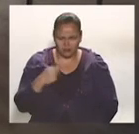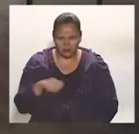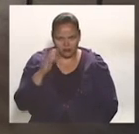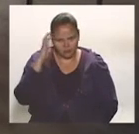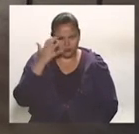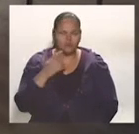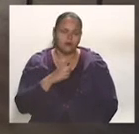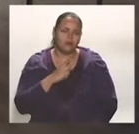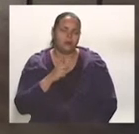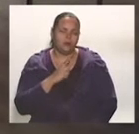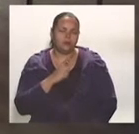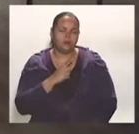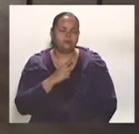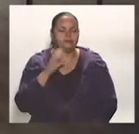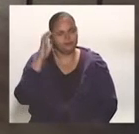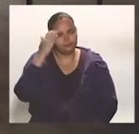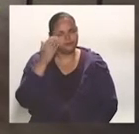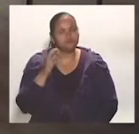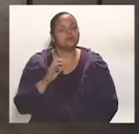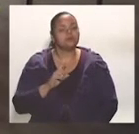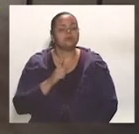matéria? A solução tem, Rui.